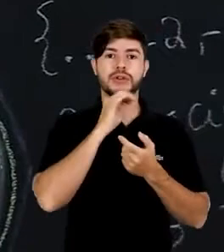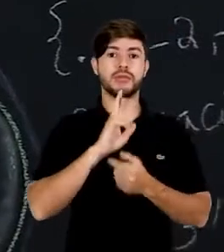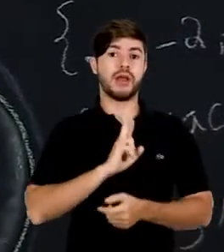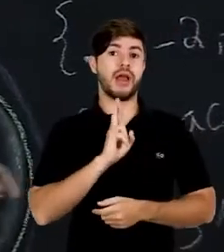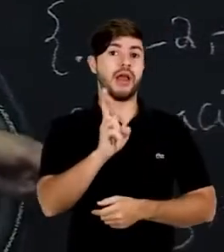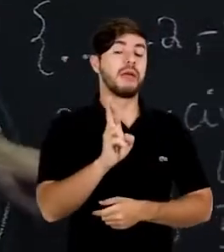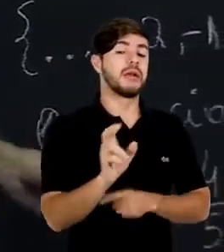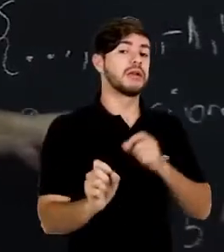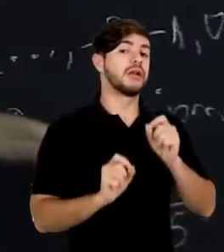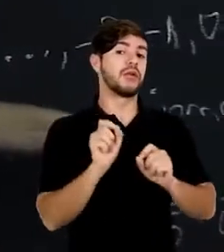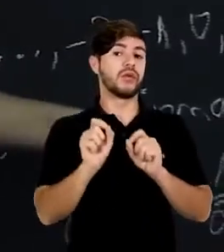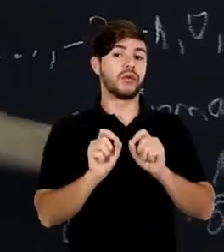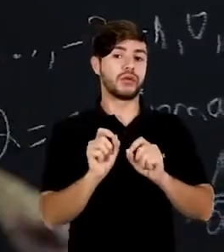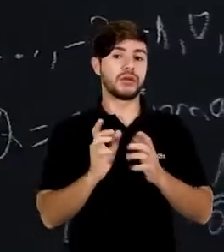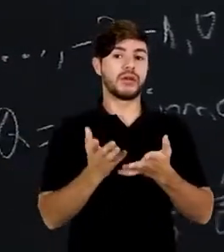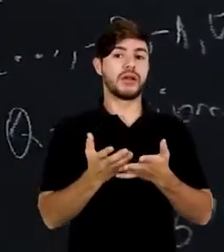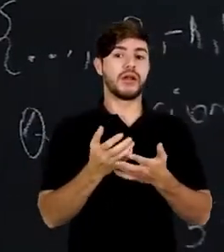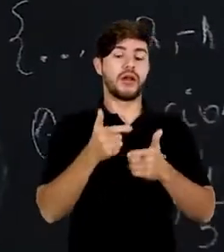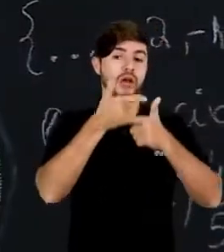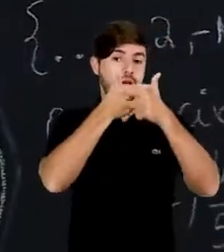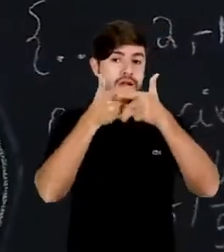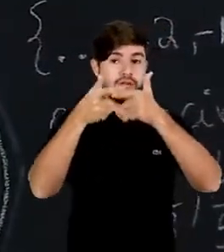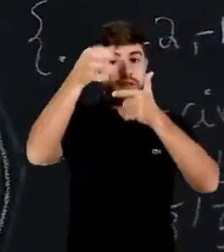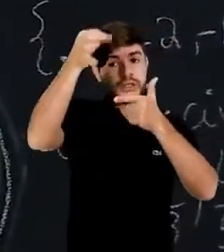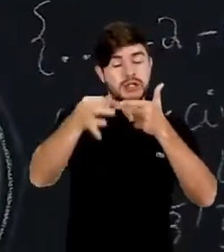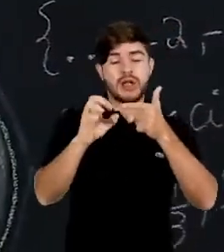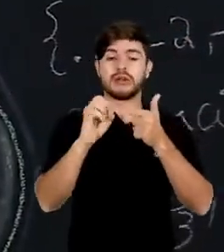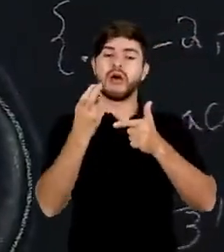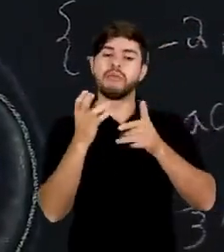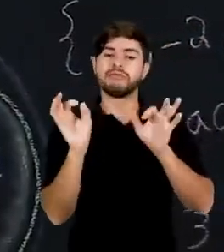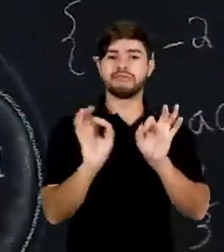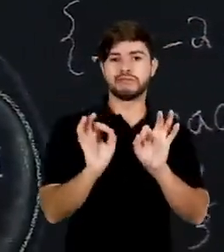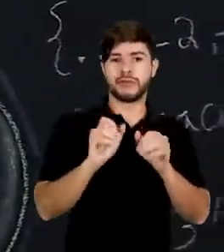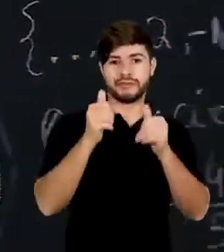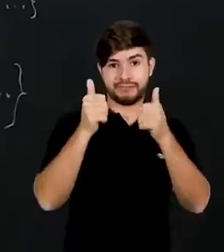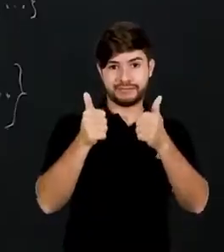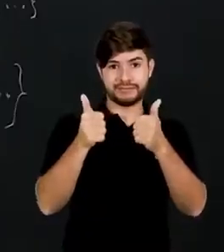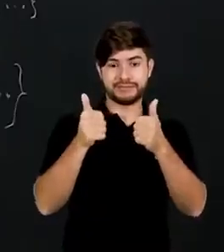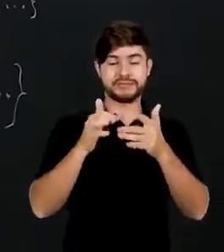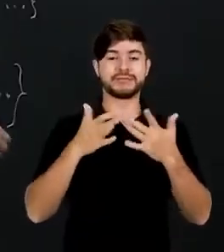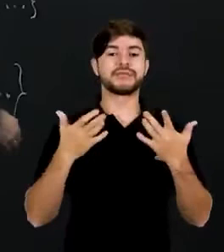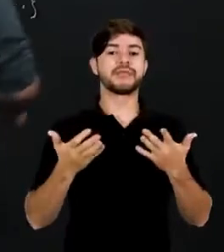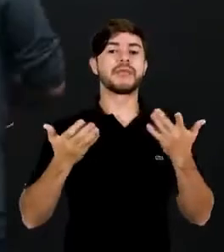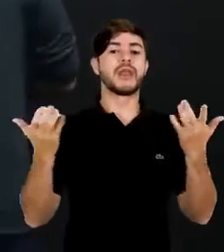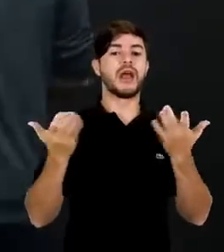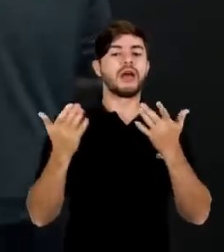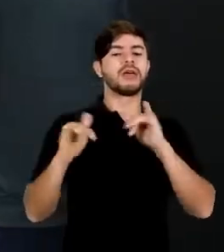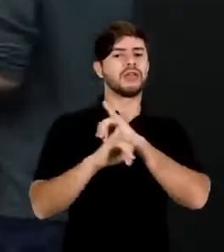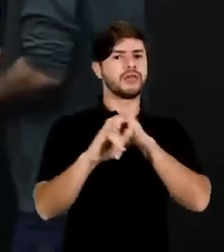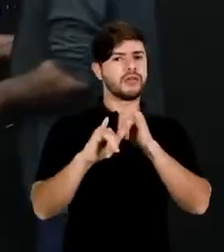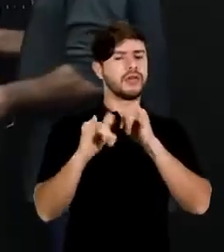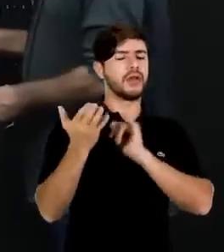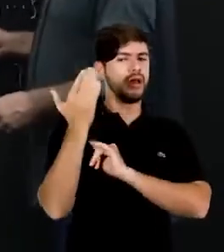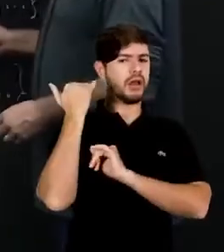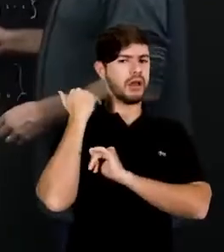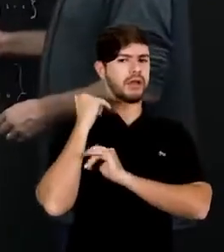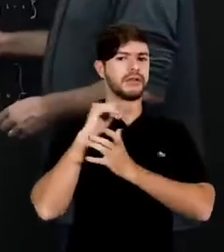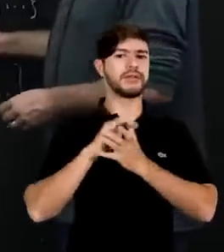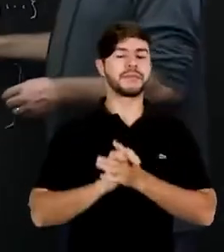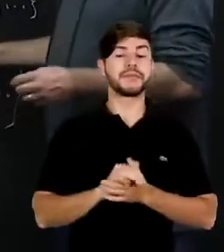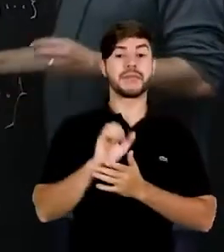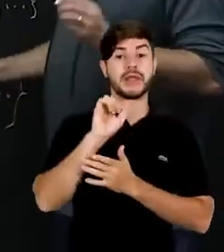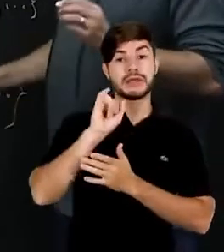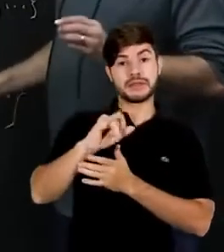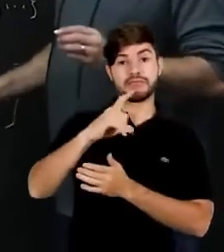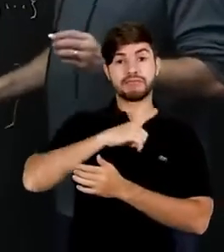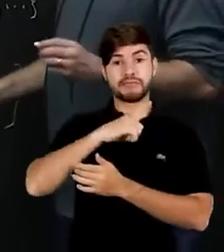estando ela representando uma divisão exata ou não. Legal? Agora, como eu lhes falei, se aqui